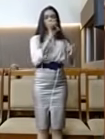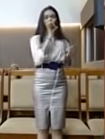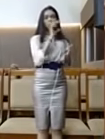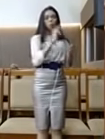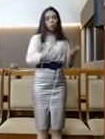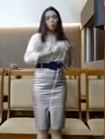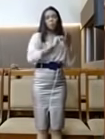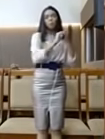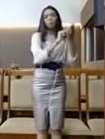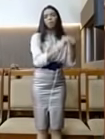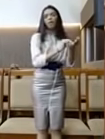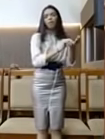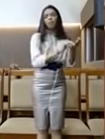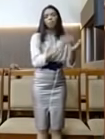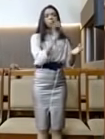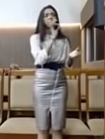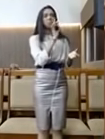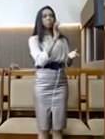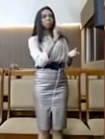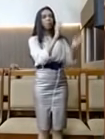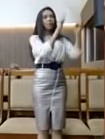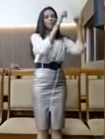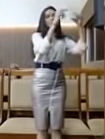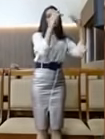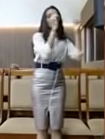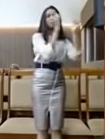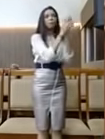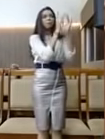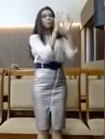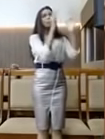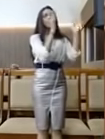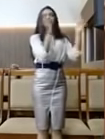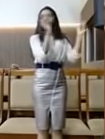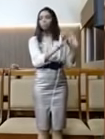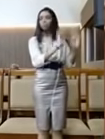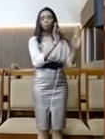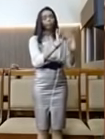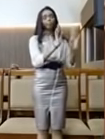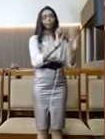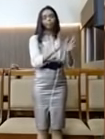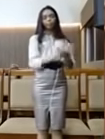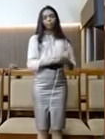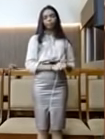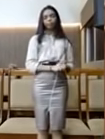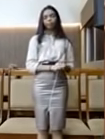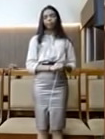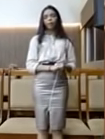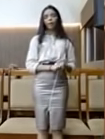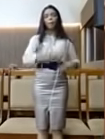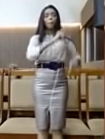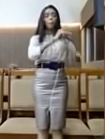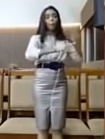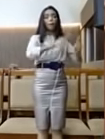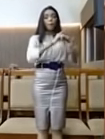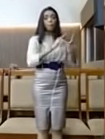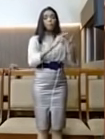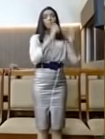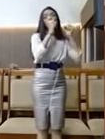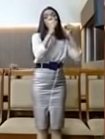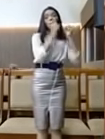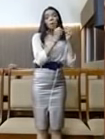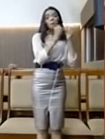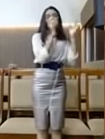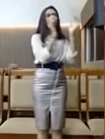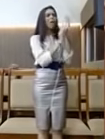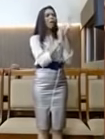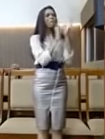título multidão ela pode se dar uma glória aparente ela pode te applaudir essa multidão é exigente a